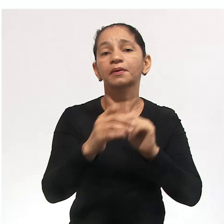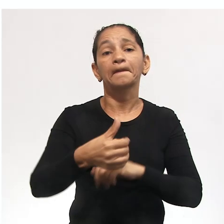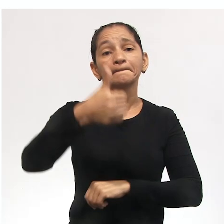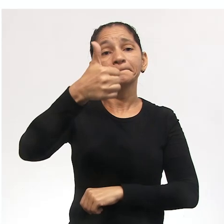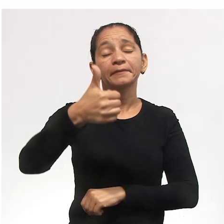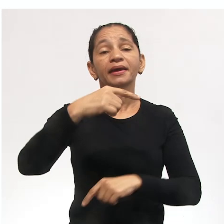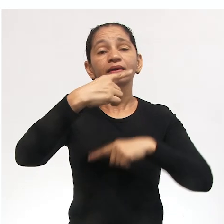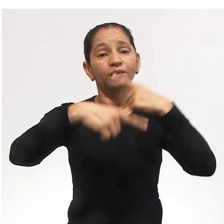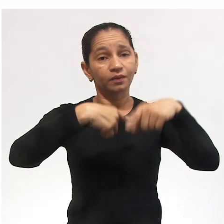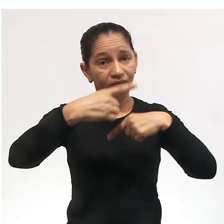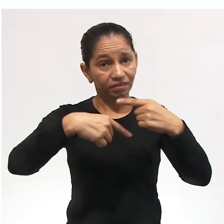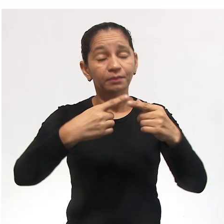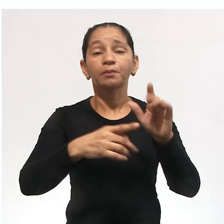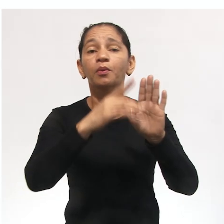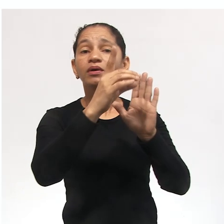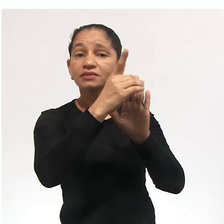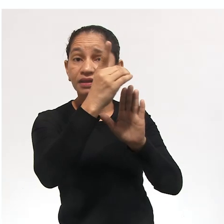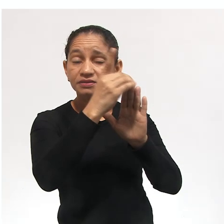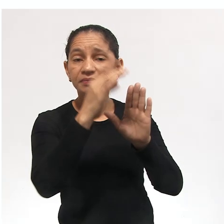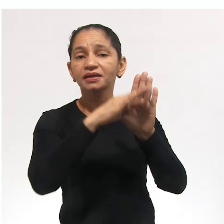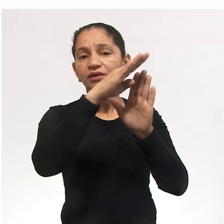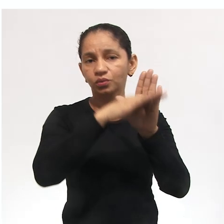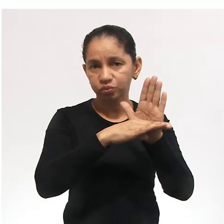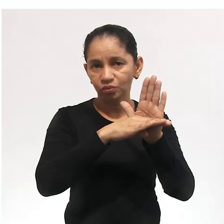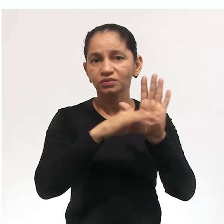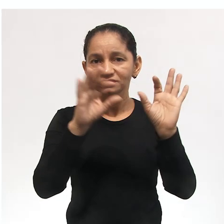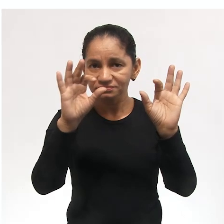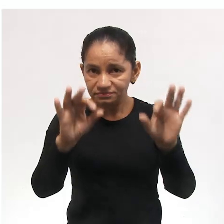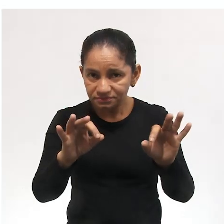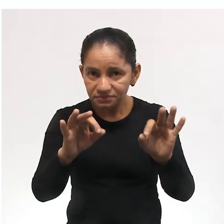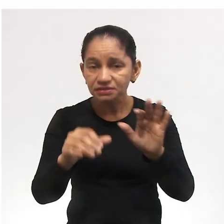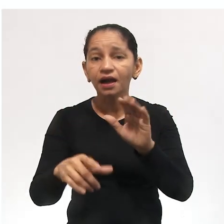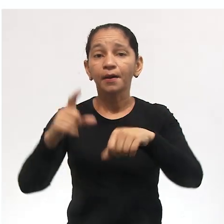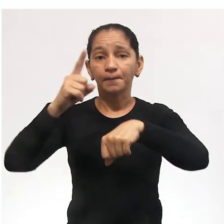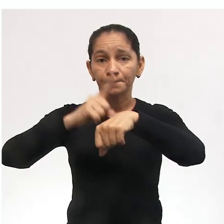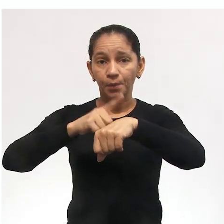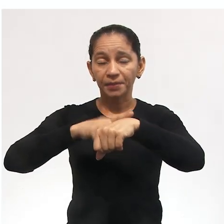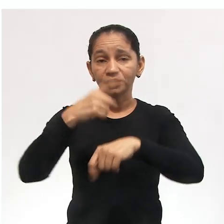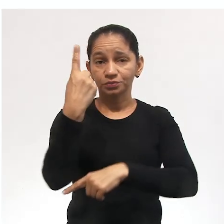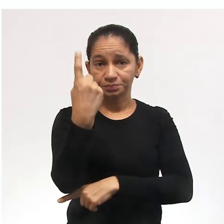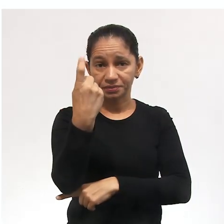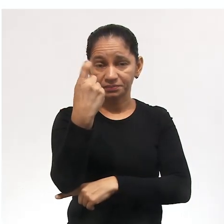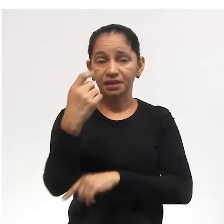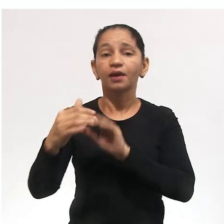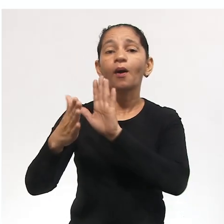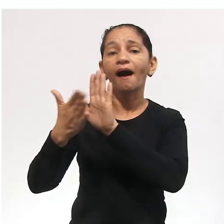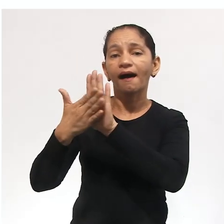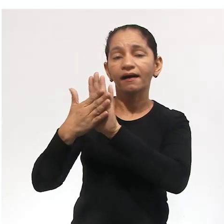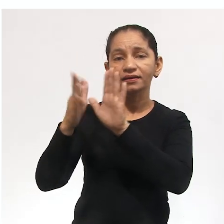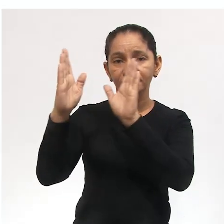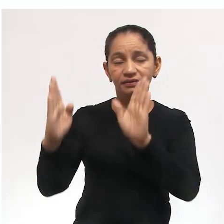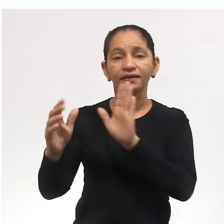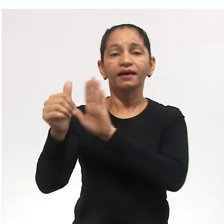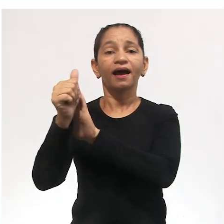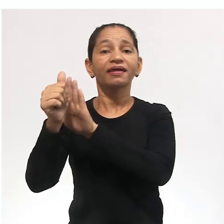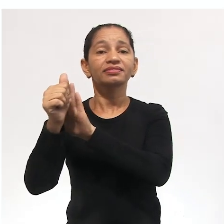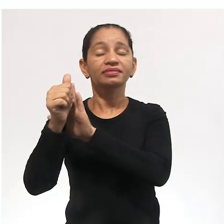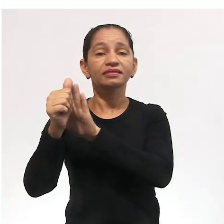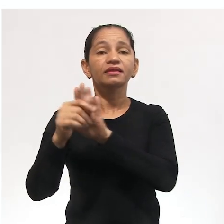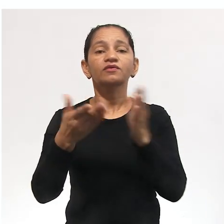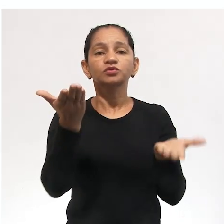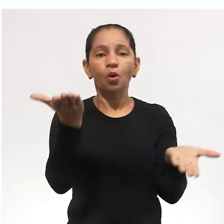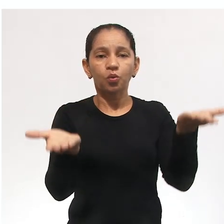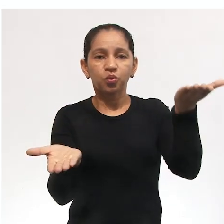Então, nesse momento, a gente vai trabalhar aqui embaixo do patrimônio líquido, lembrando que essa aqui é a técnica de balanços sucessivos. Eu não estou